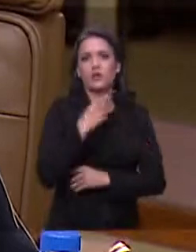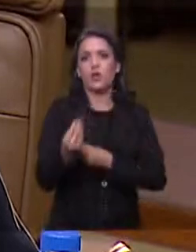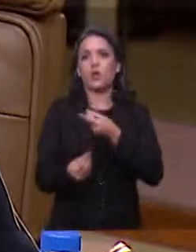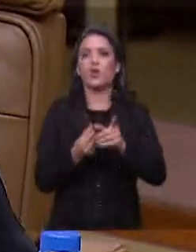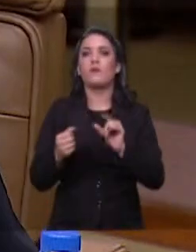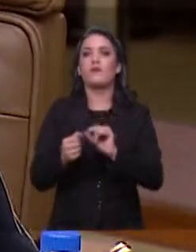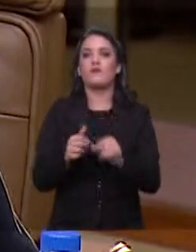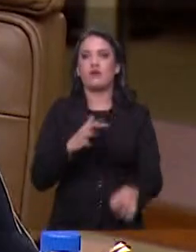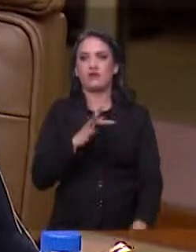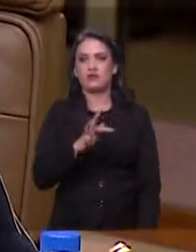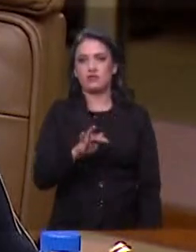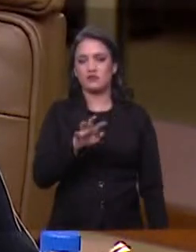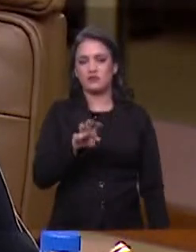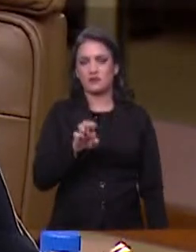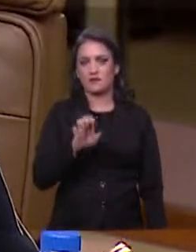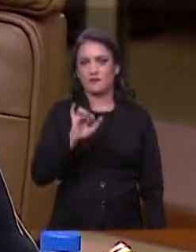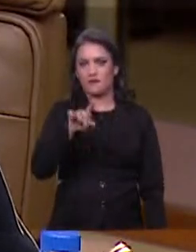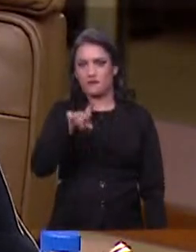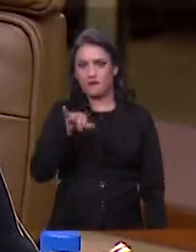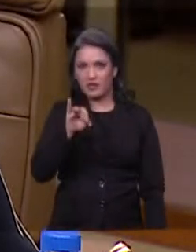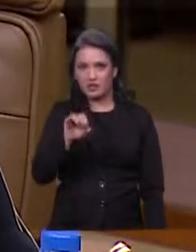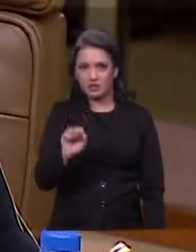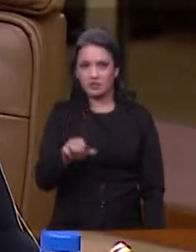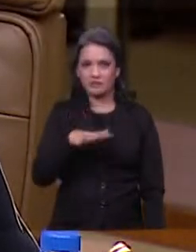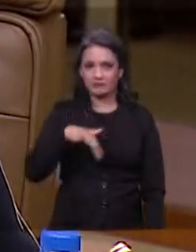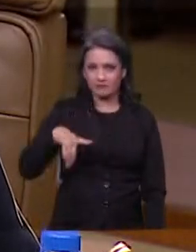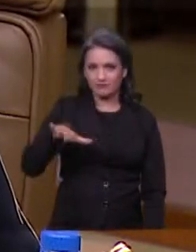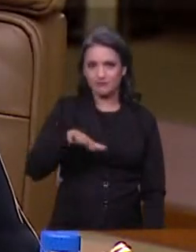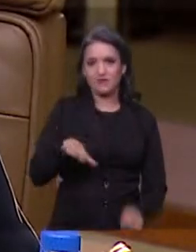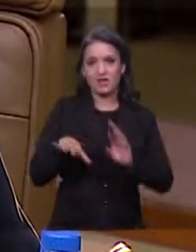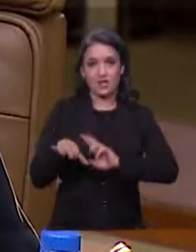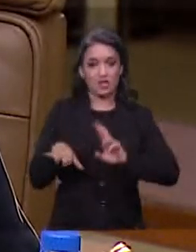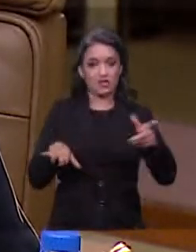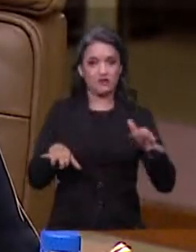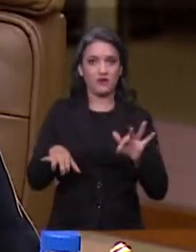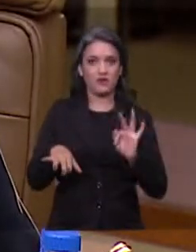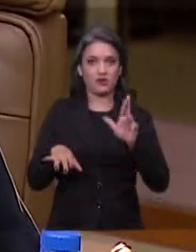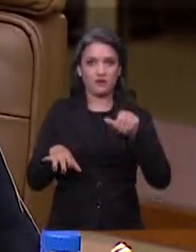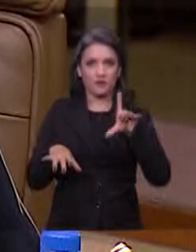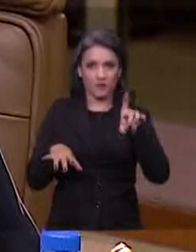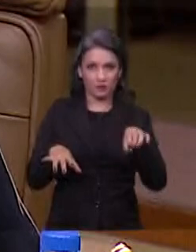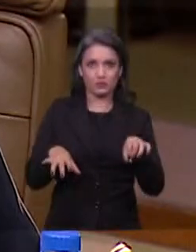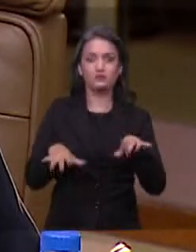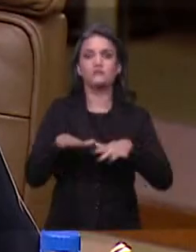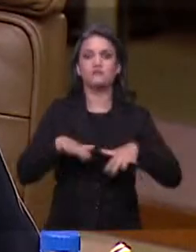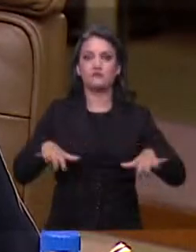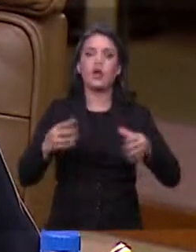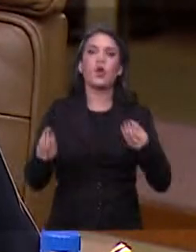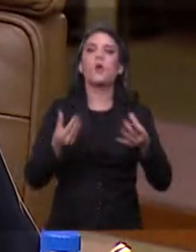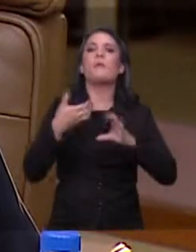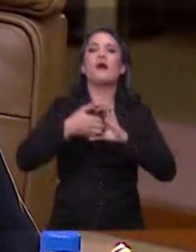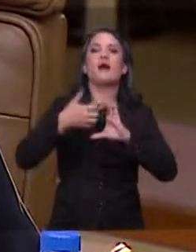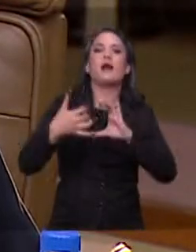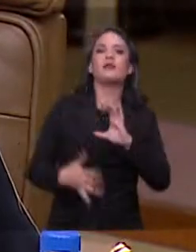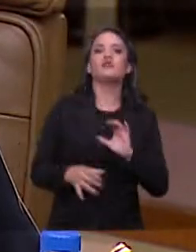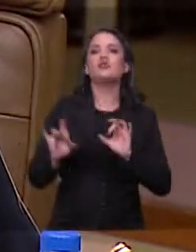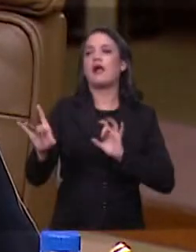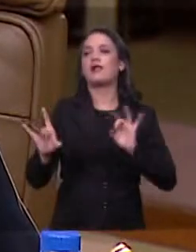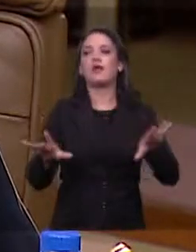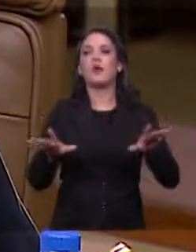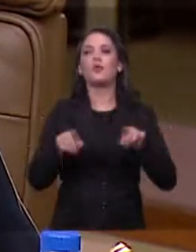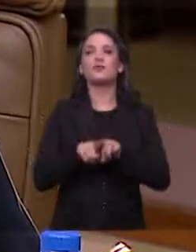os fechos de pastos, portanto, distinto dos fundos de pasto, além de